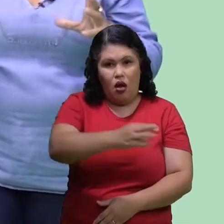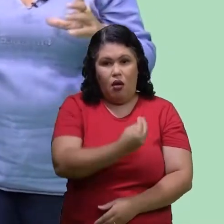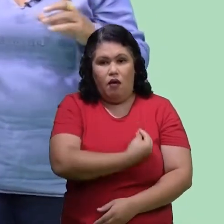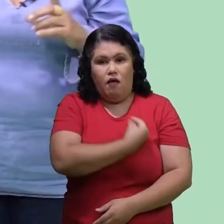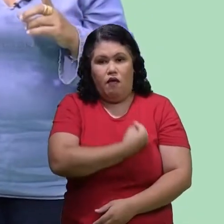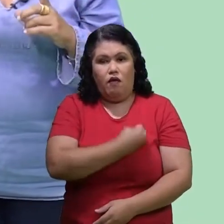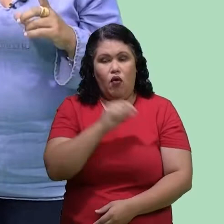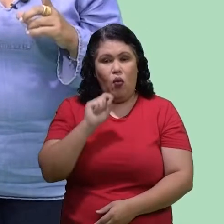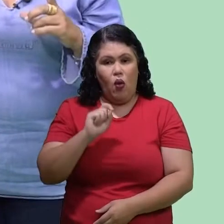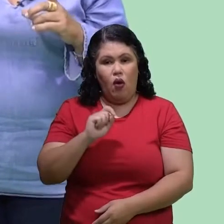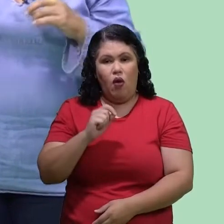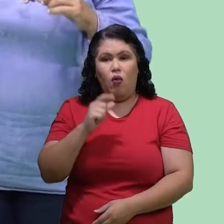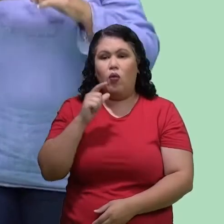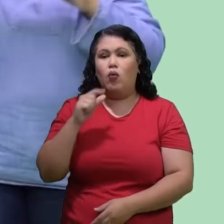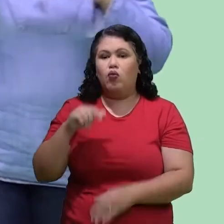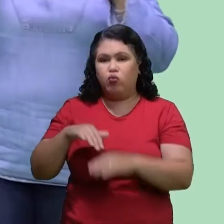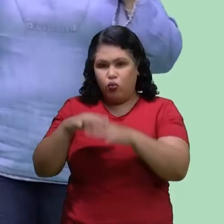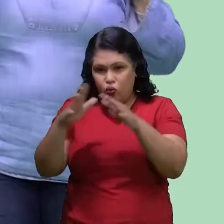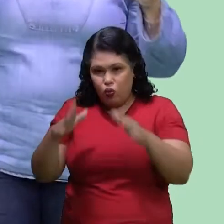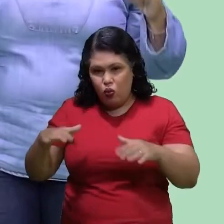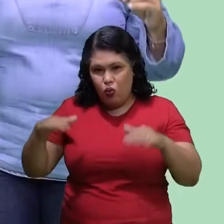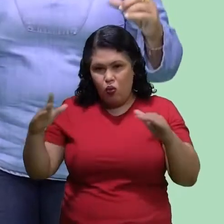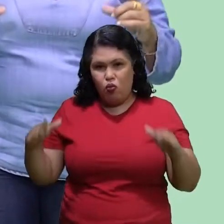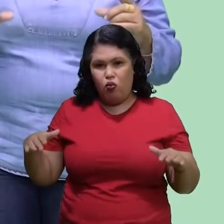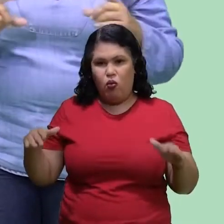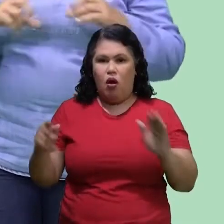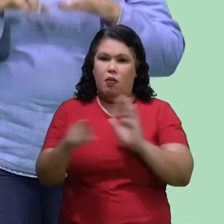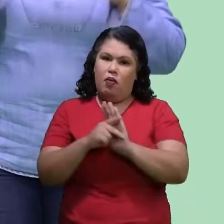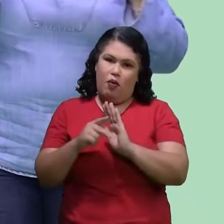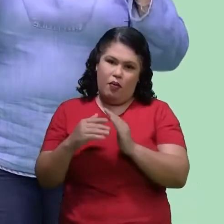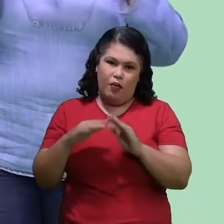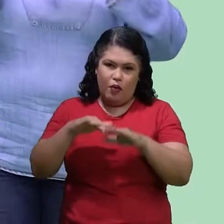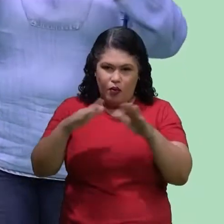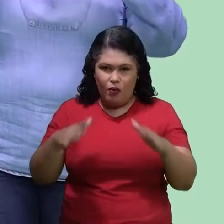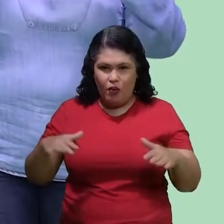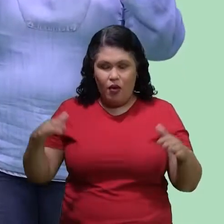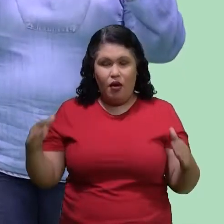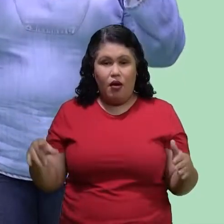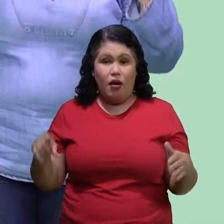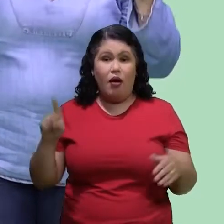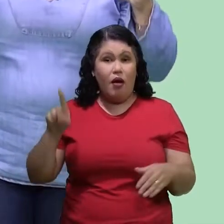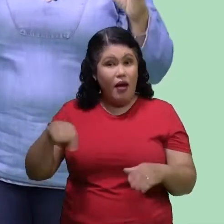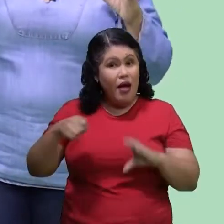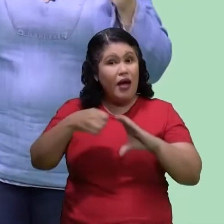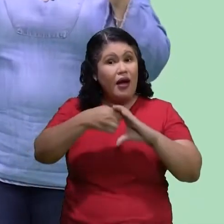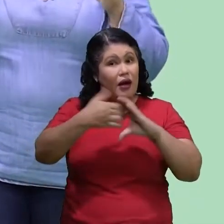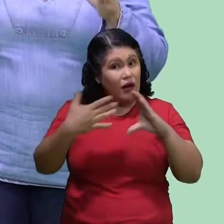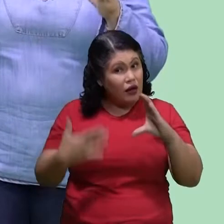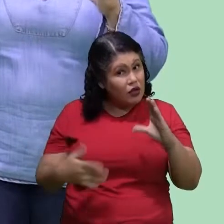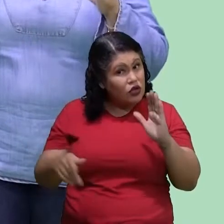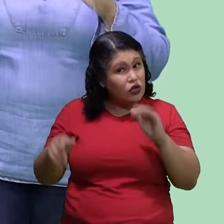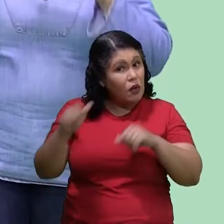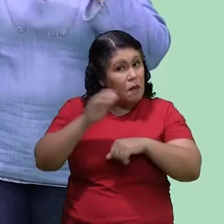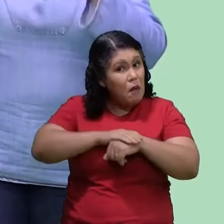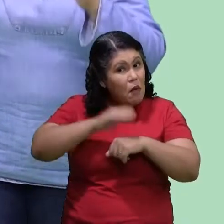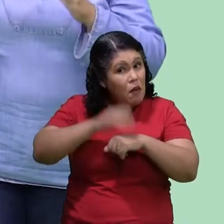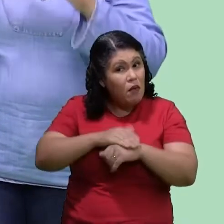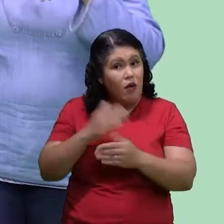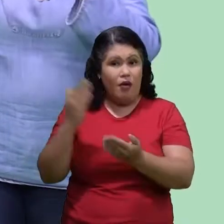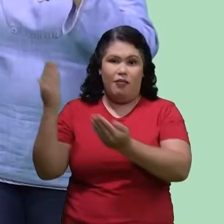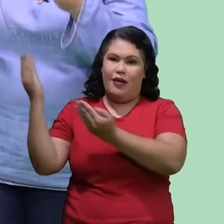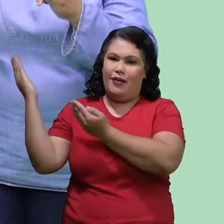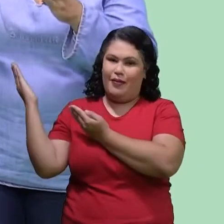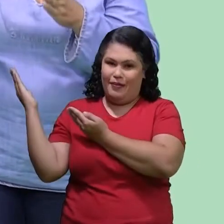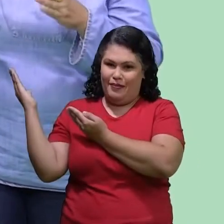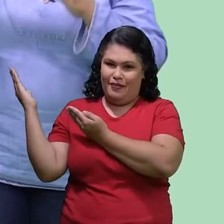é interessante nós observarmos, porque isso também leva a uma caracterização desse animal pelos